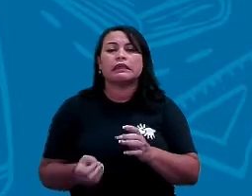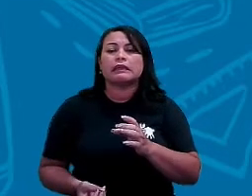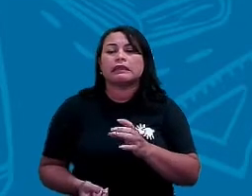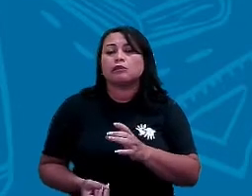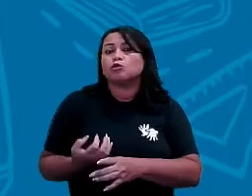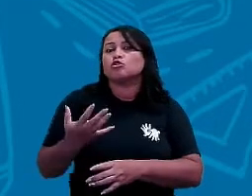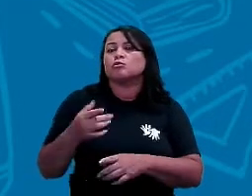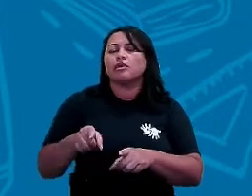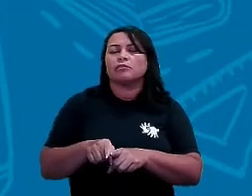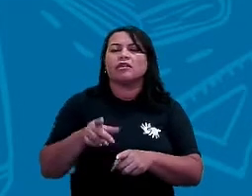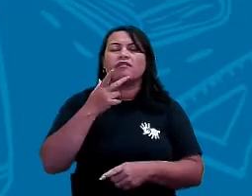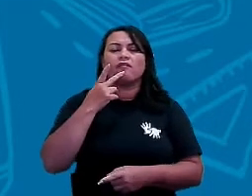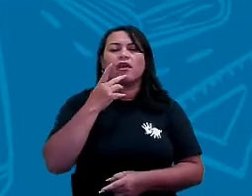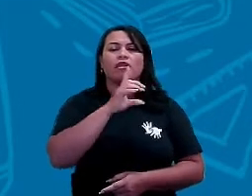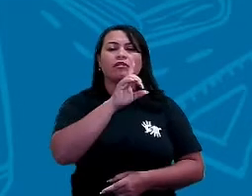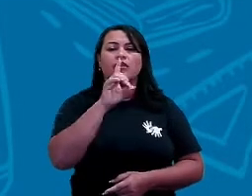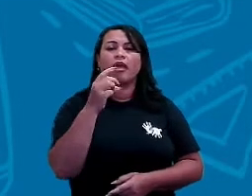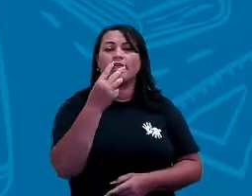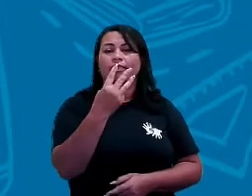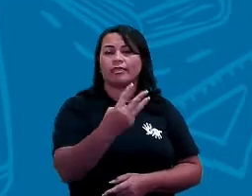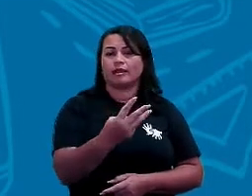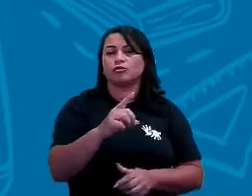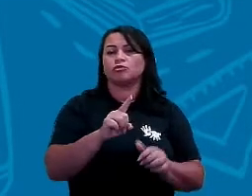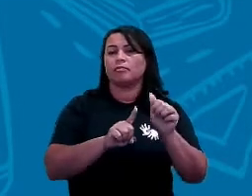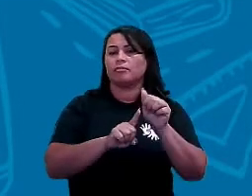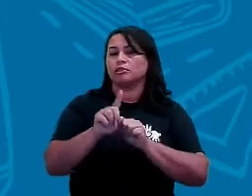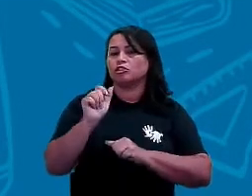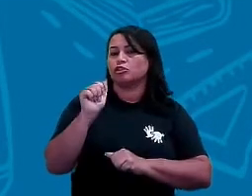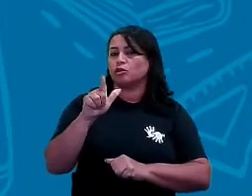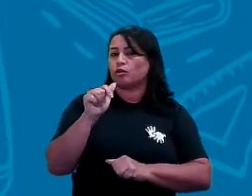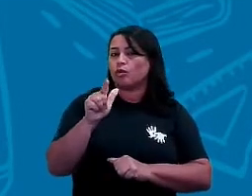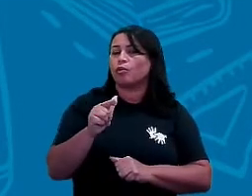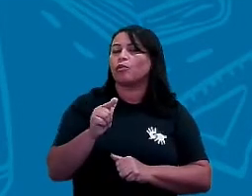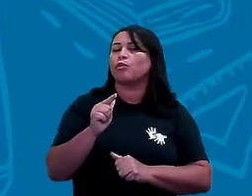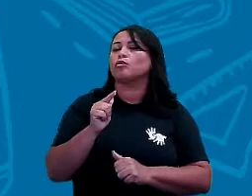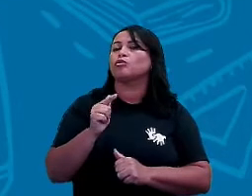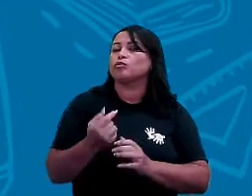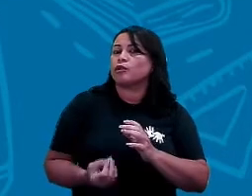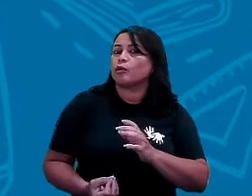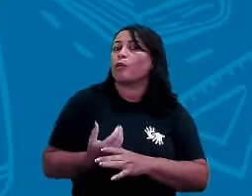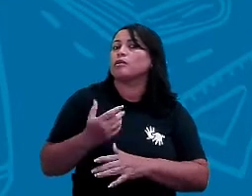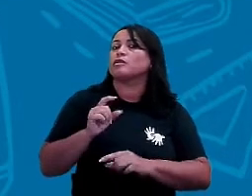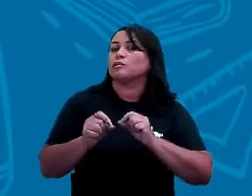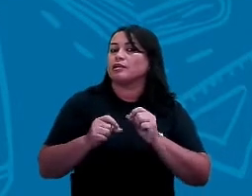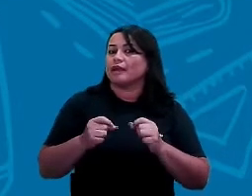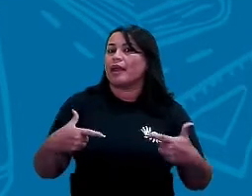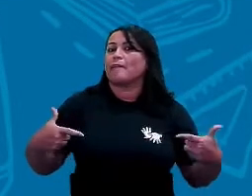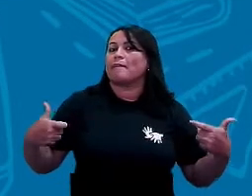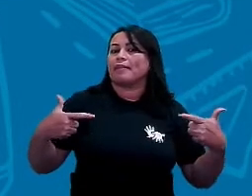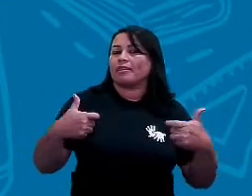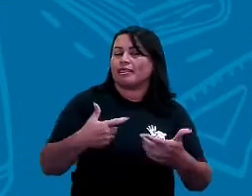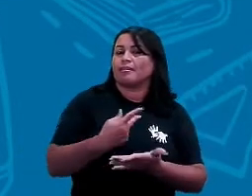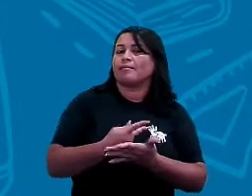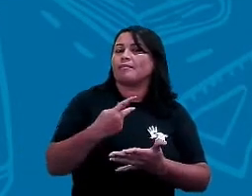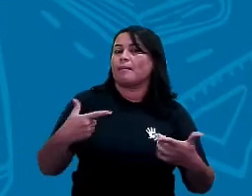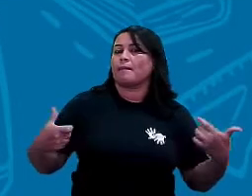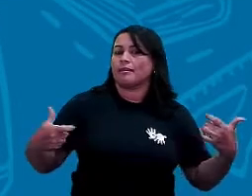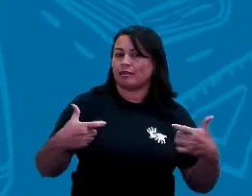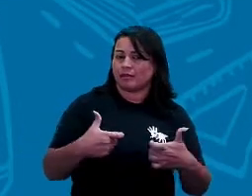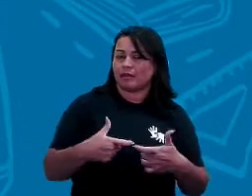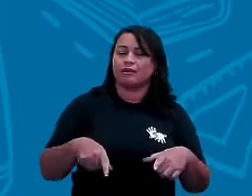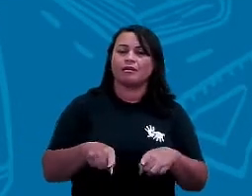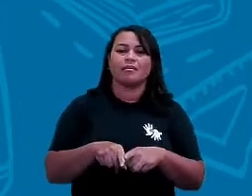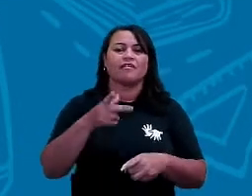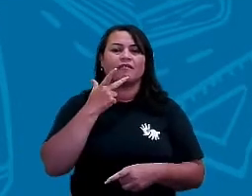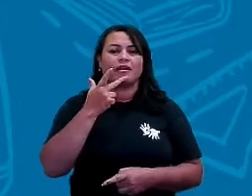gente fala lá do dia 3 de agosto, que foi quando aconteceu a Batalha do Monte das Tabocas. A gente fala da Mariana Malha, que